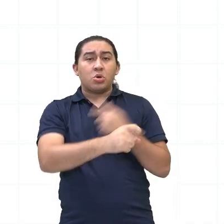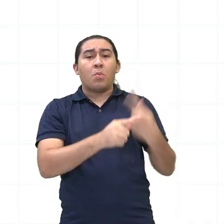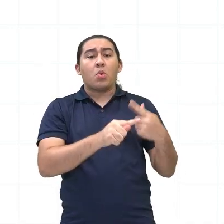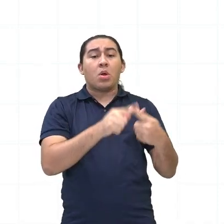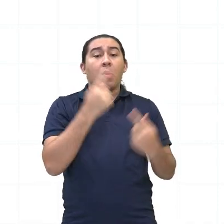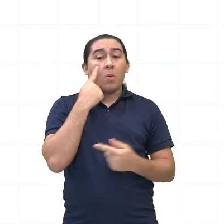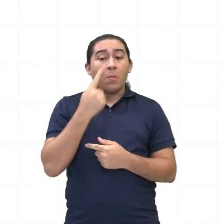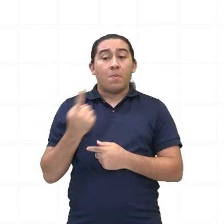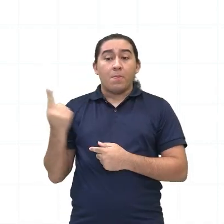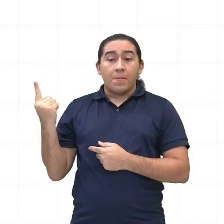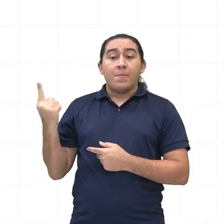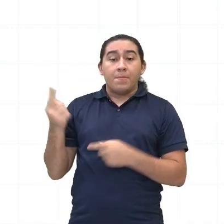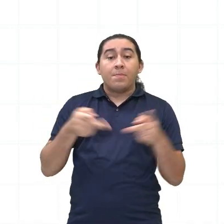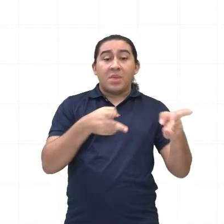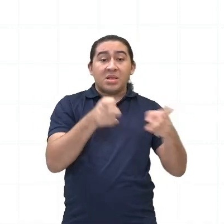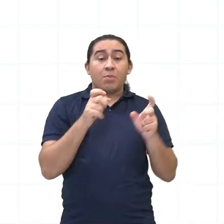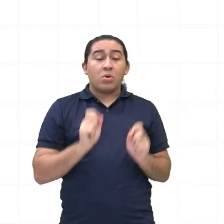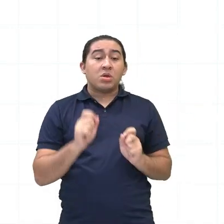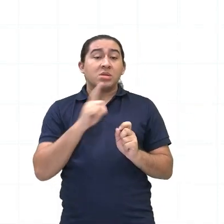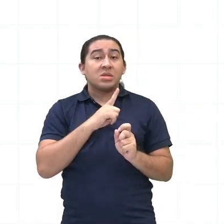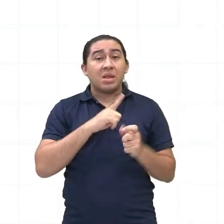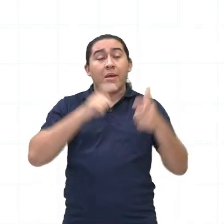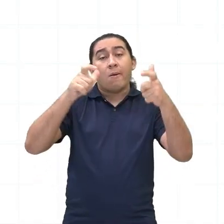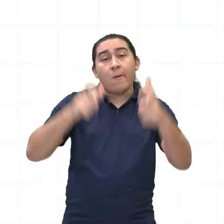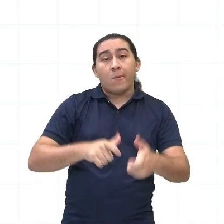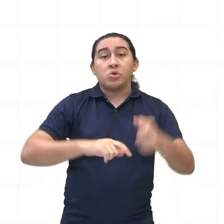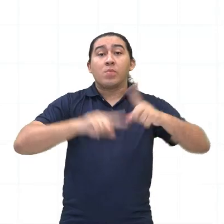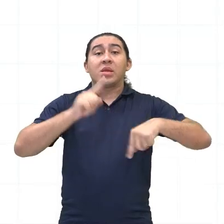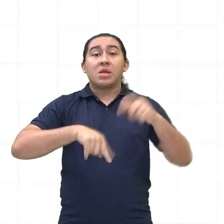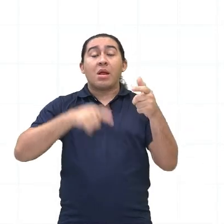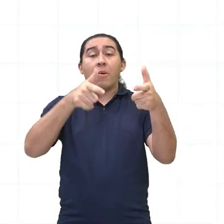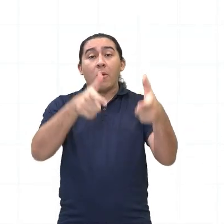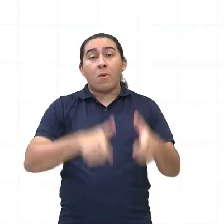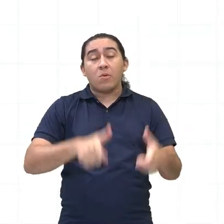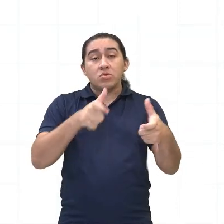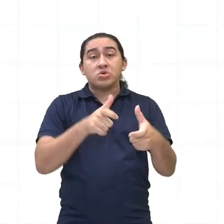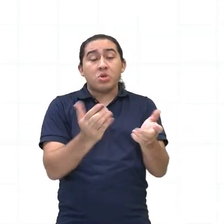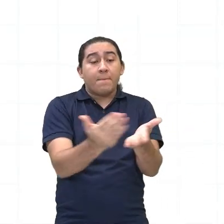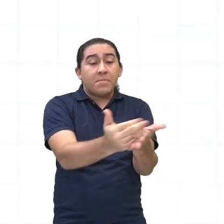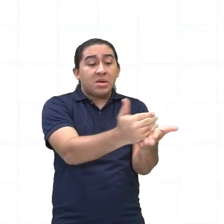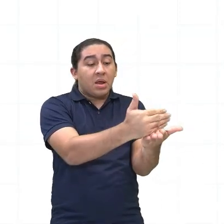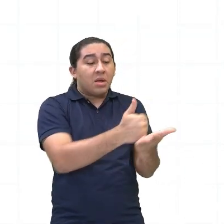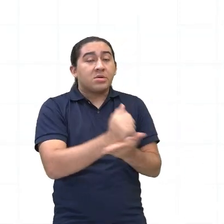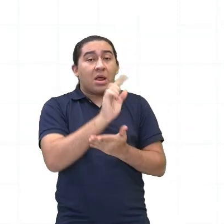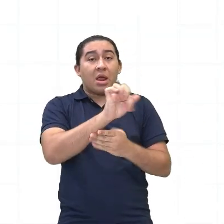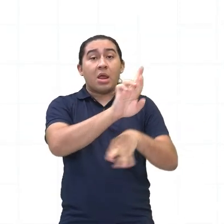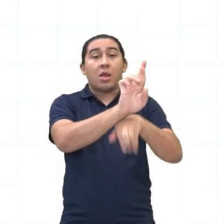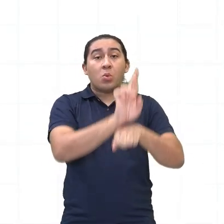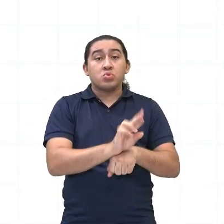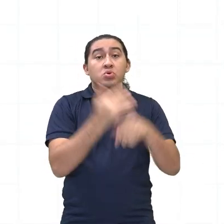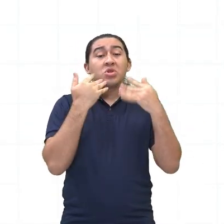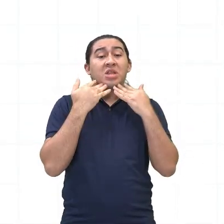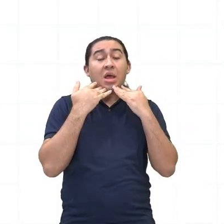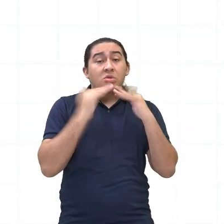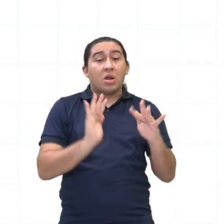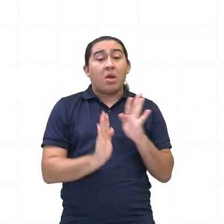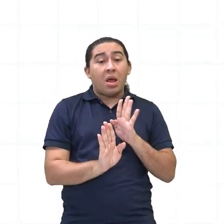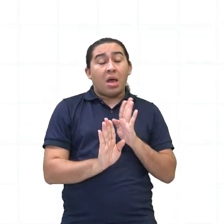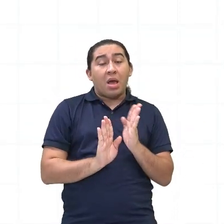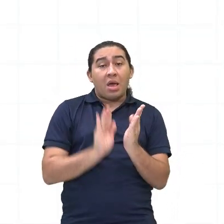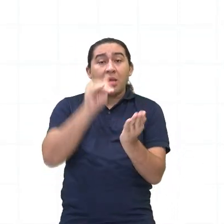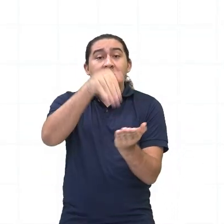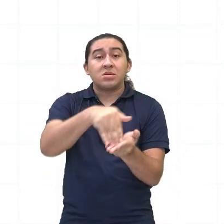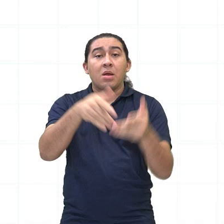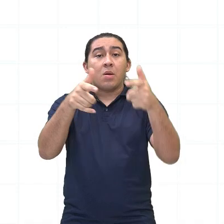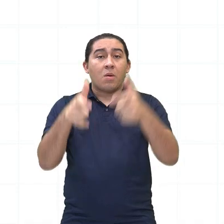a gente observa que veio de algum lugar. E de onde é que veio? Veio dos recursos naturais, até chegar, por exemplo, aí a